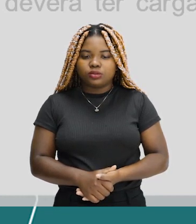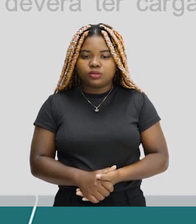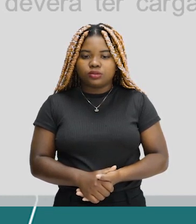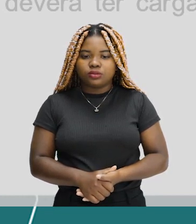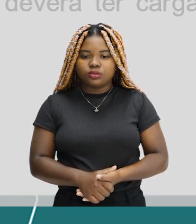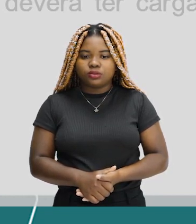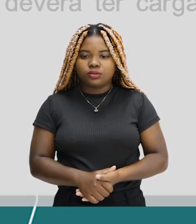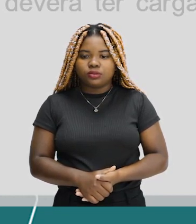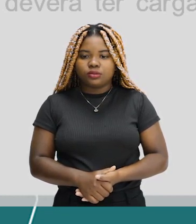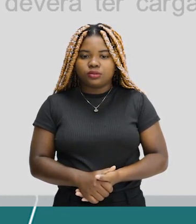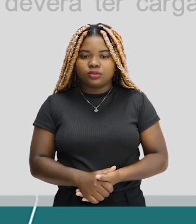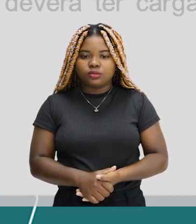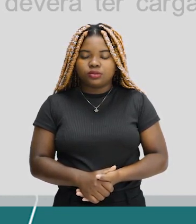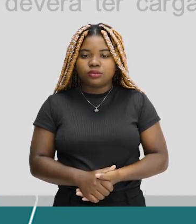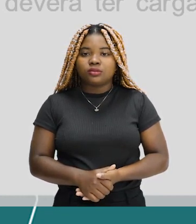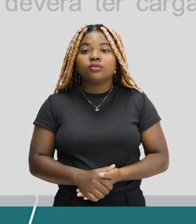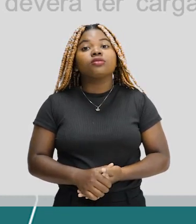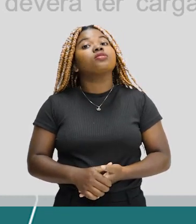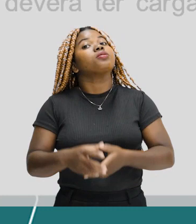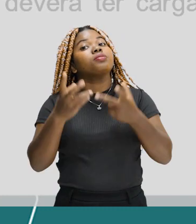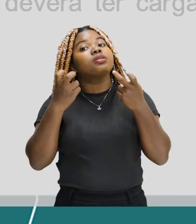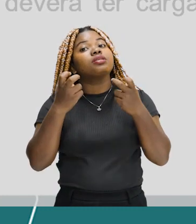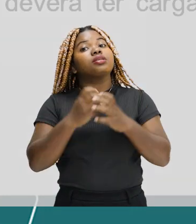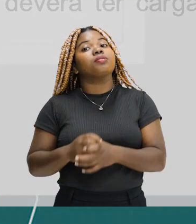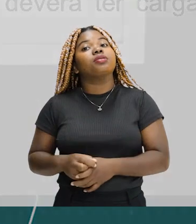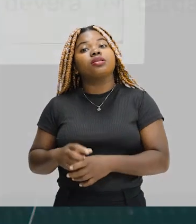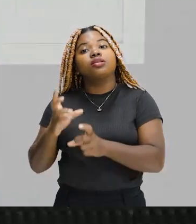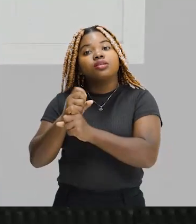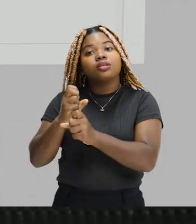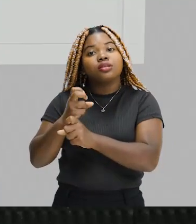Certo? Vamos ver aí, ó. Faz 50 anos que